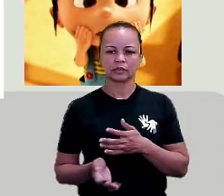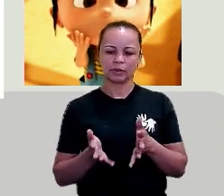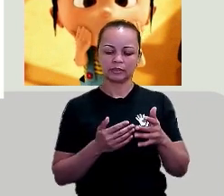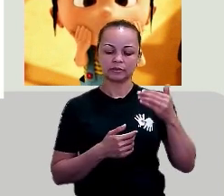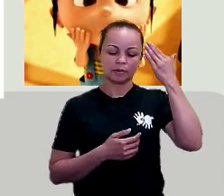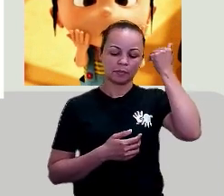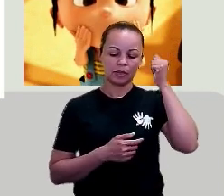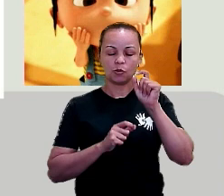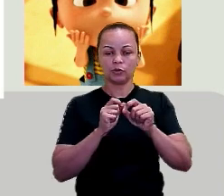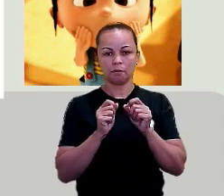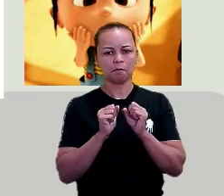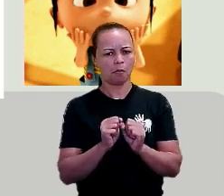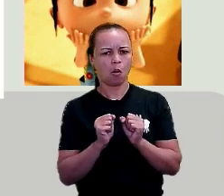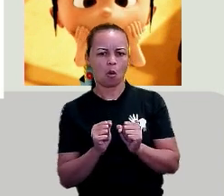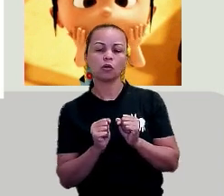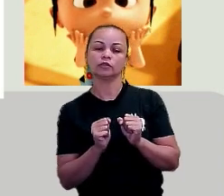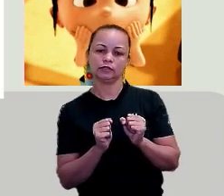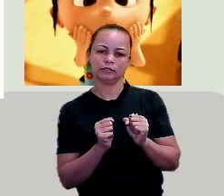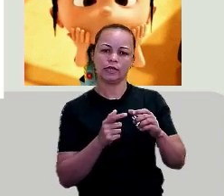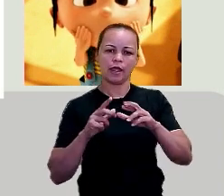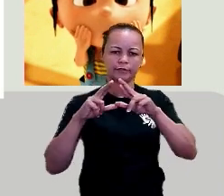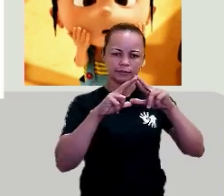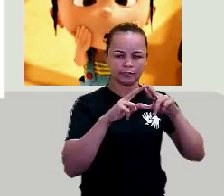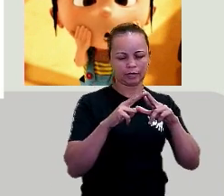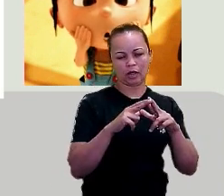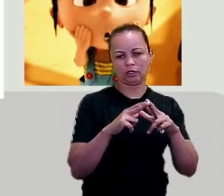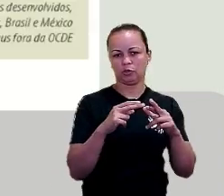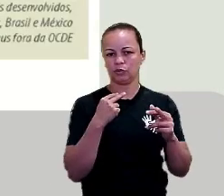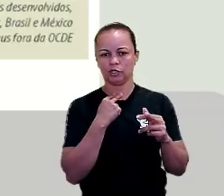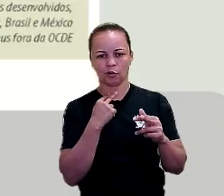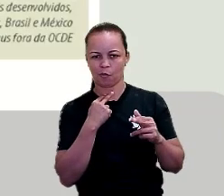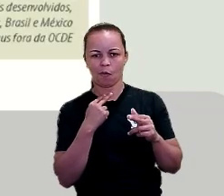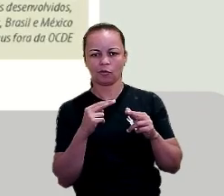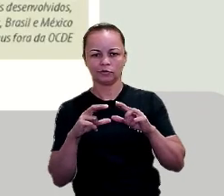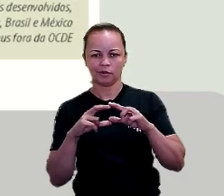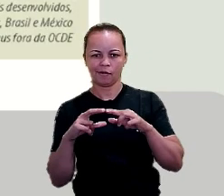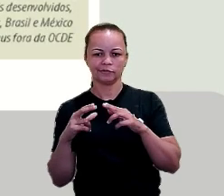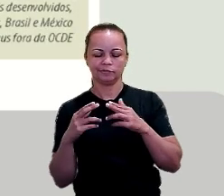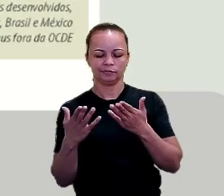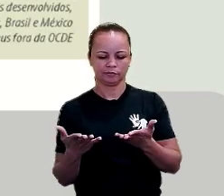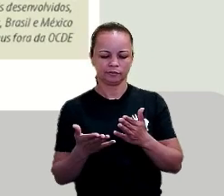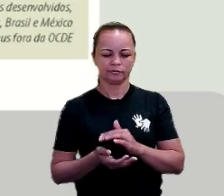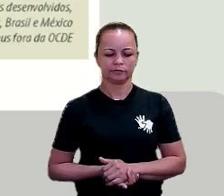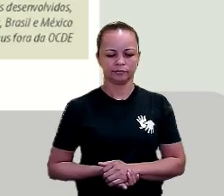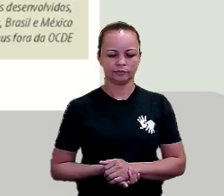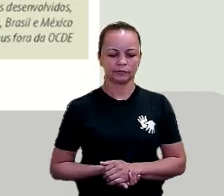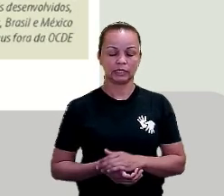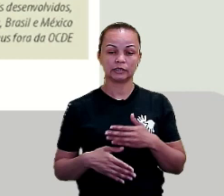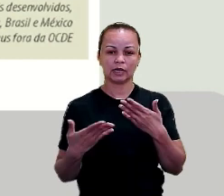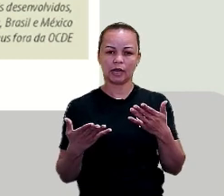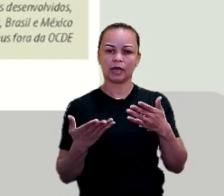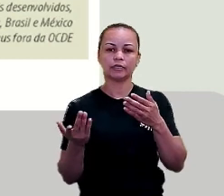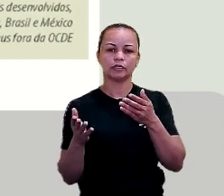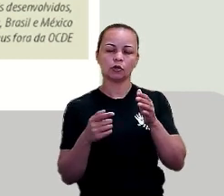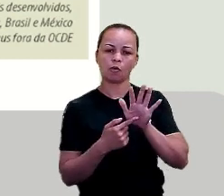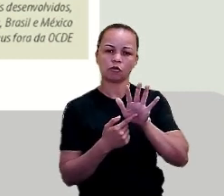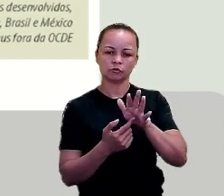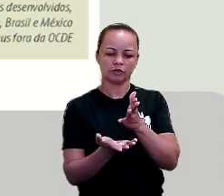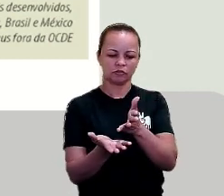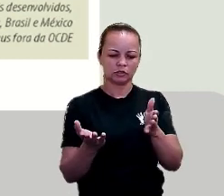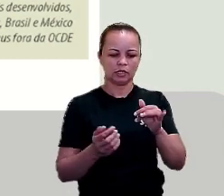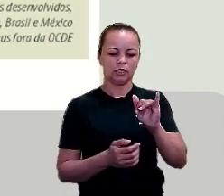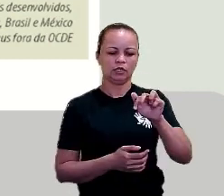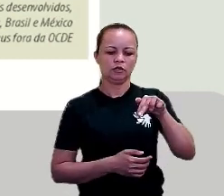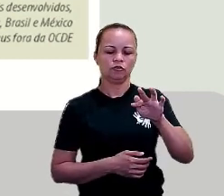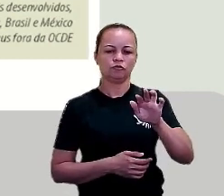reciclar e o que não dá para reciclar, tá bom? Vamos seguindo. Daí eu fiz aqui um infográficozinho sobre